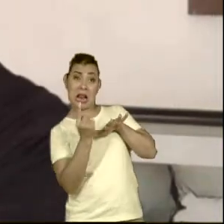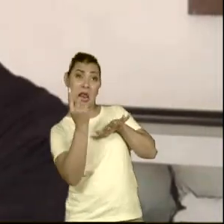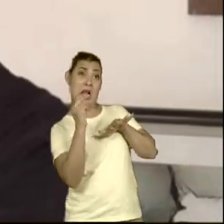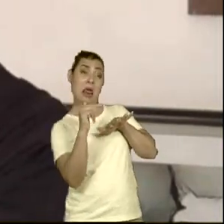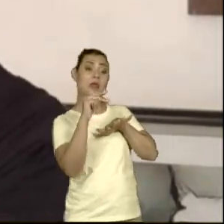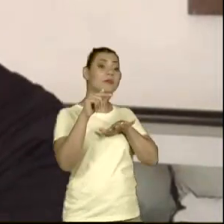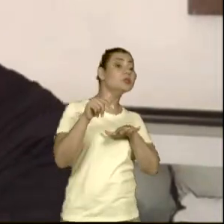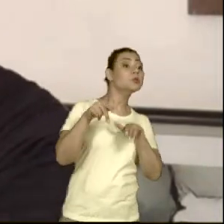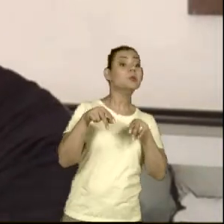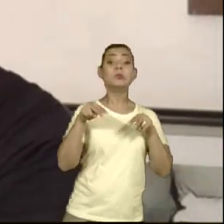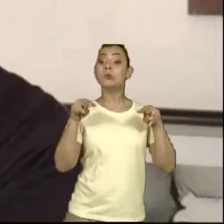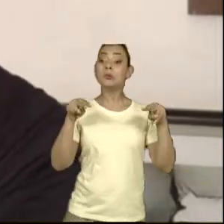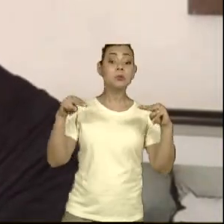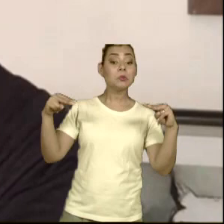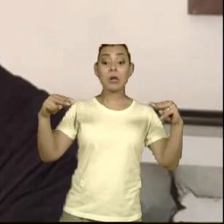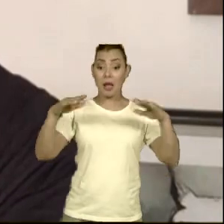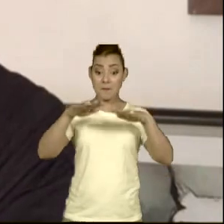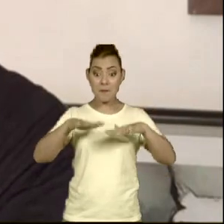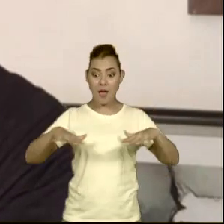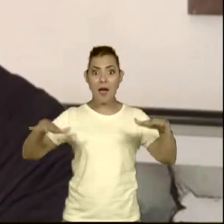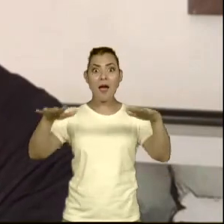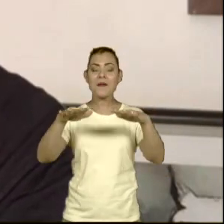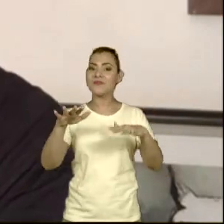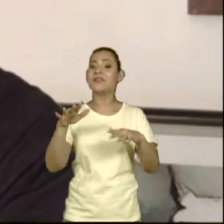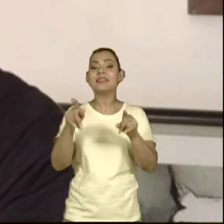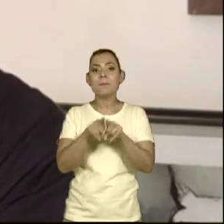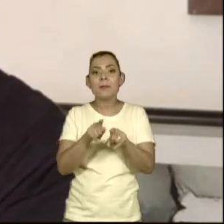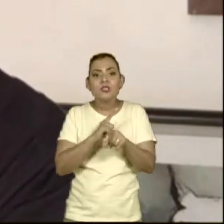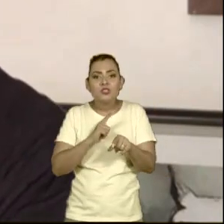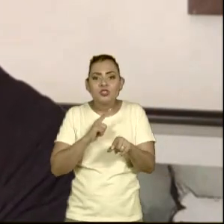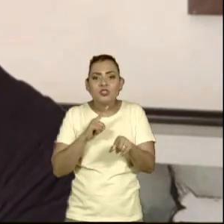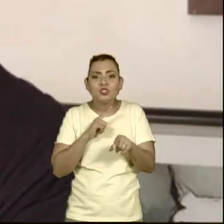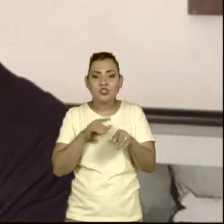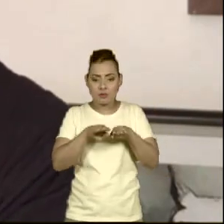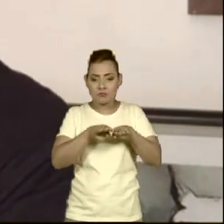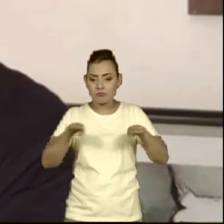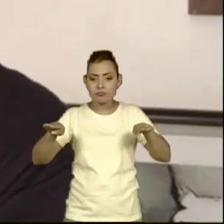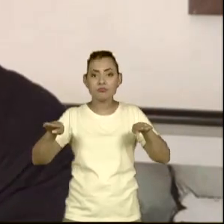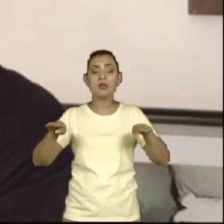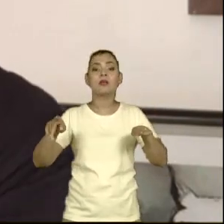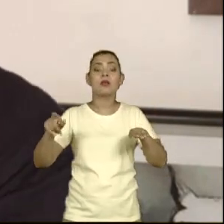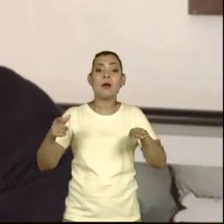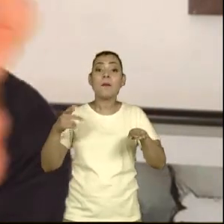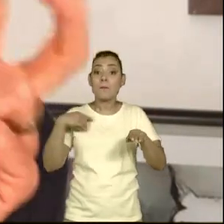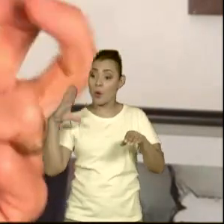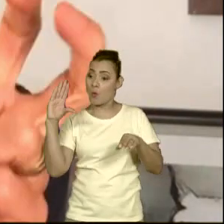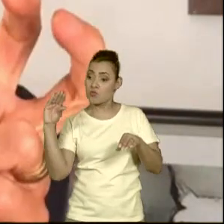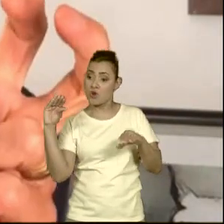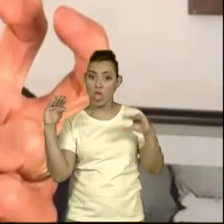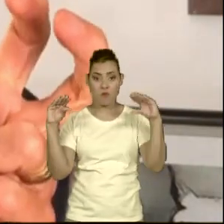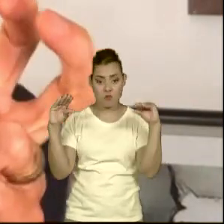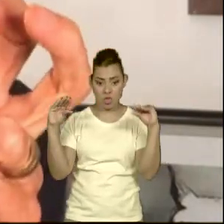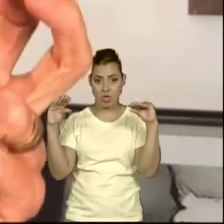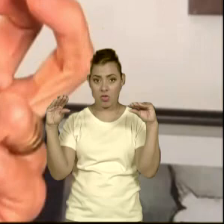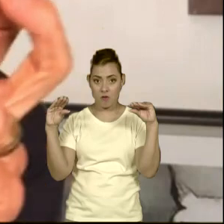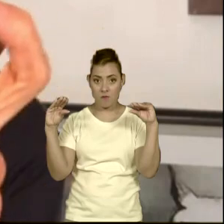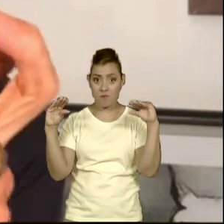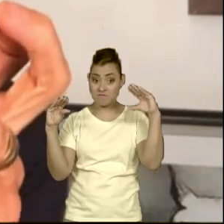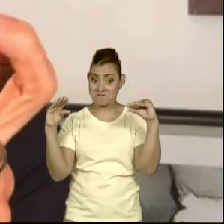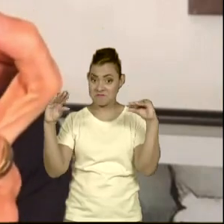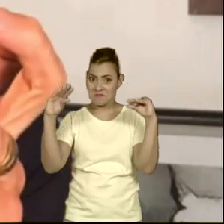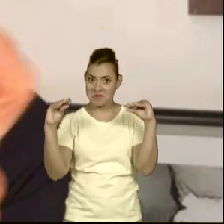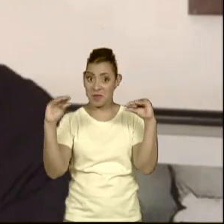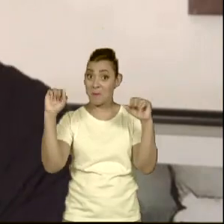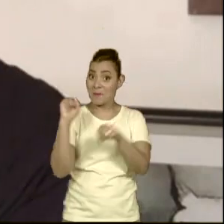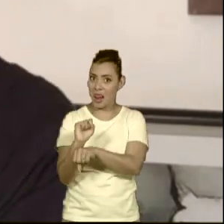Entrava no cenário. E aí partes do piso eram tirados não só para colocar o boneco parado, mas lembrem, eu não